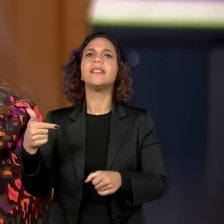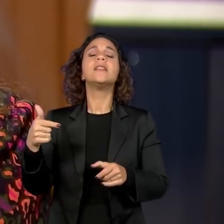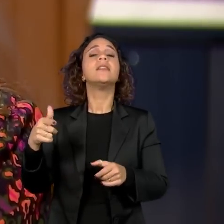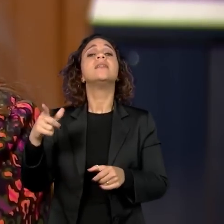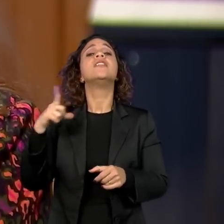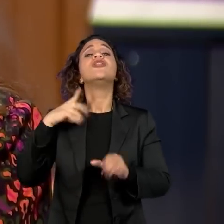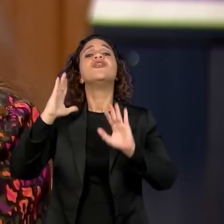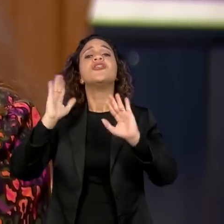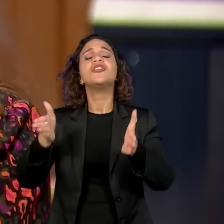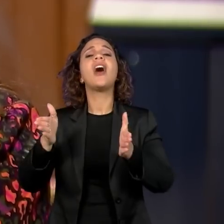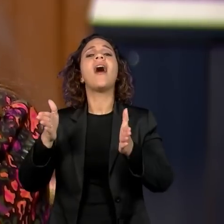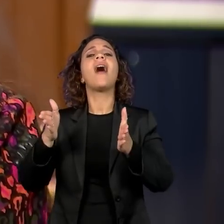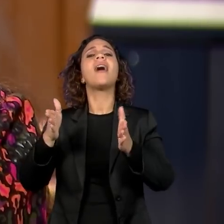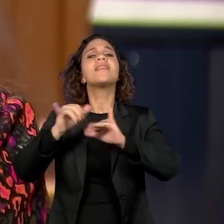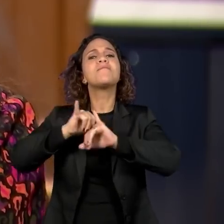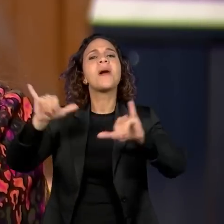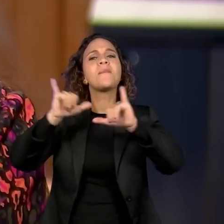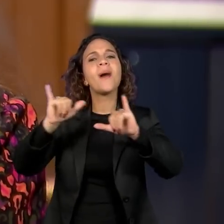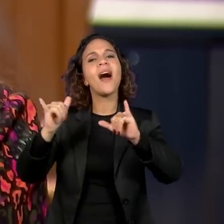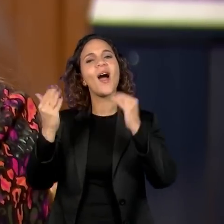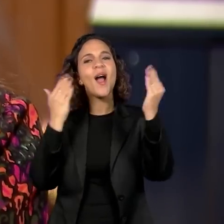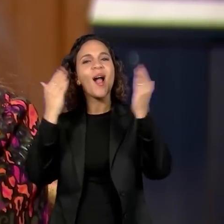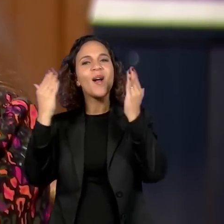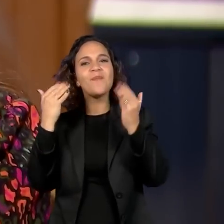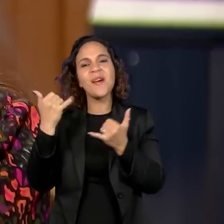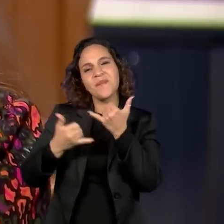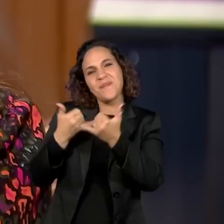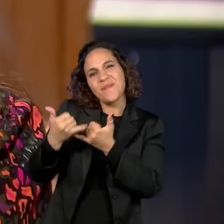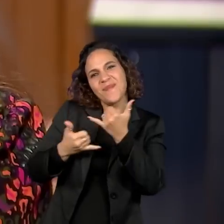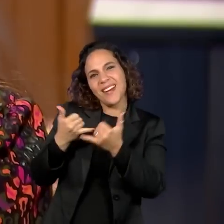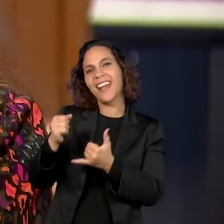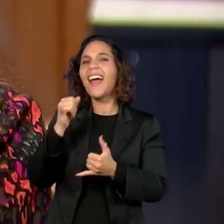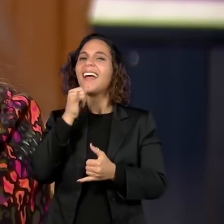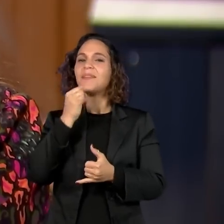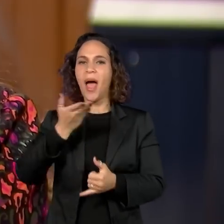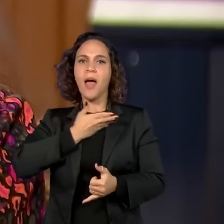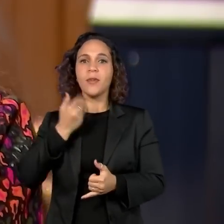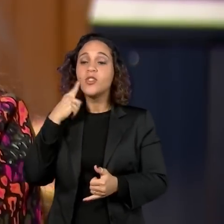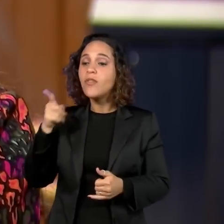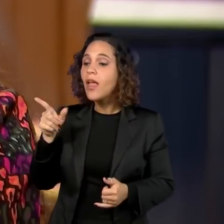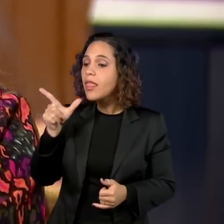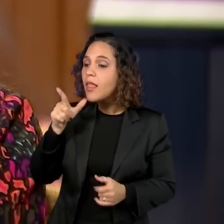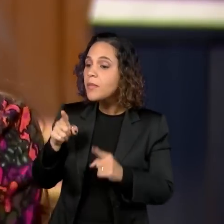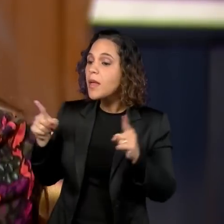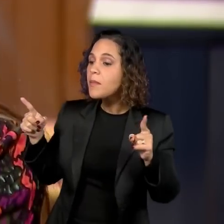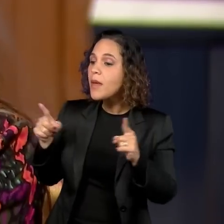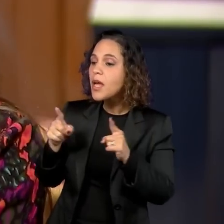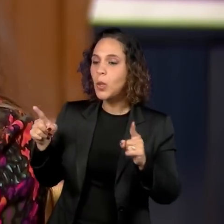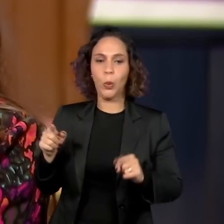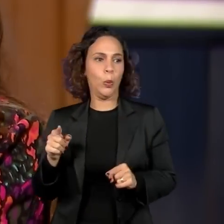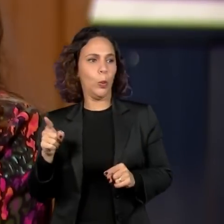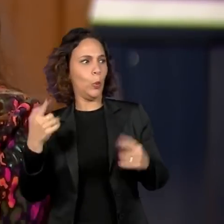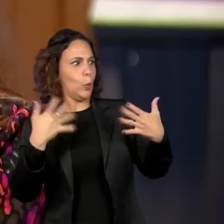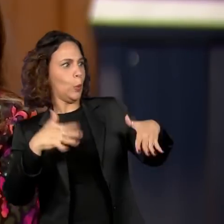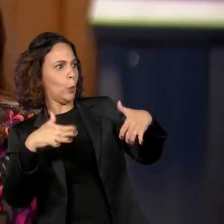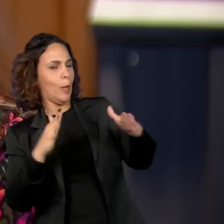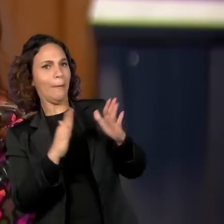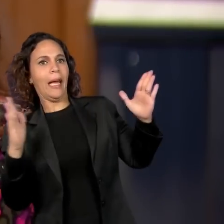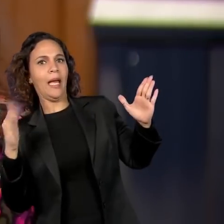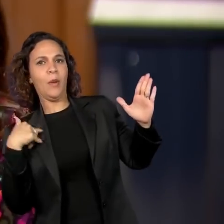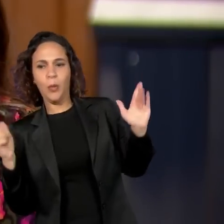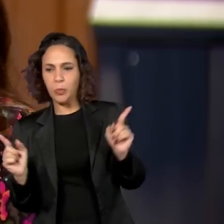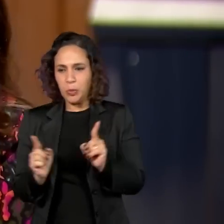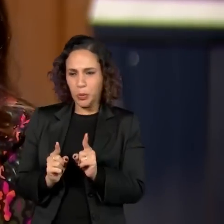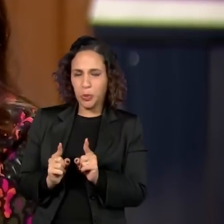tinha muito essa comparação, essa brincadeira, né? Entre amigos. Entre amigos. Então, assim, a gente tem uma obsessão, a gente,